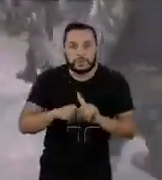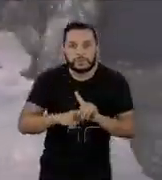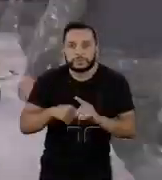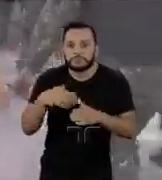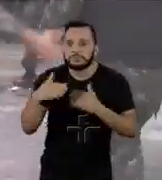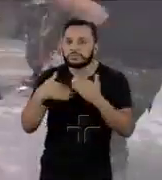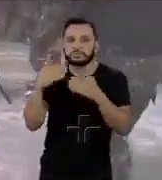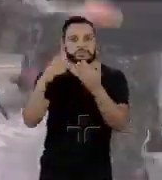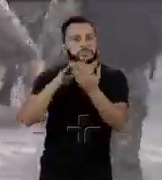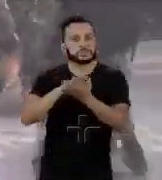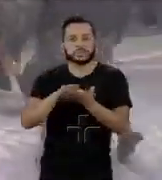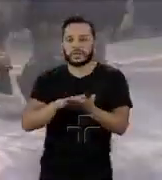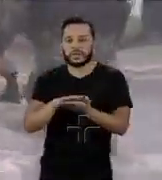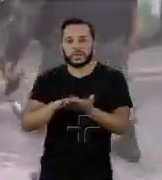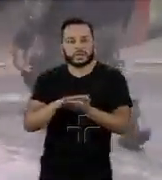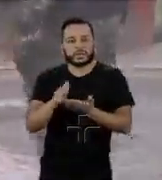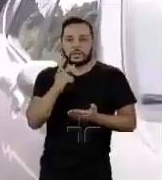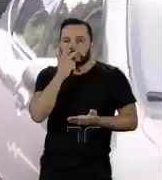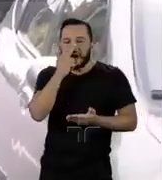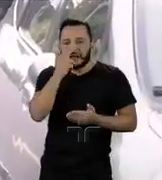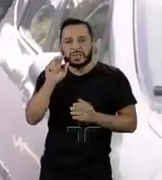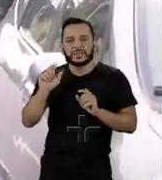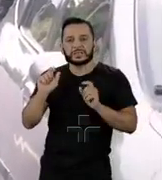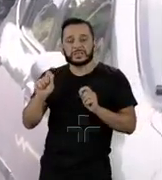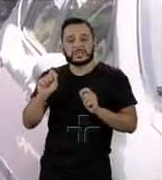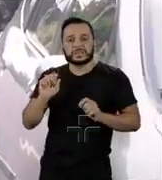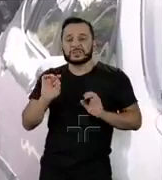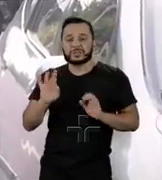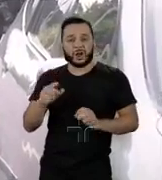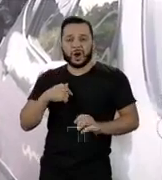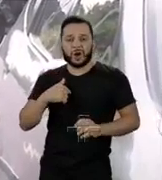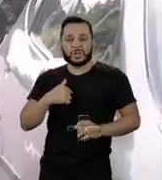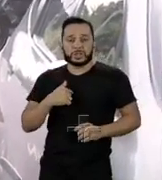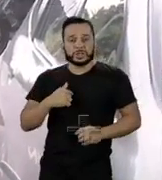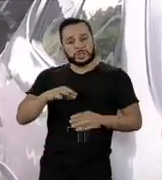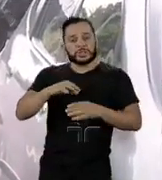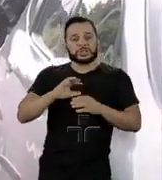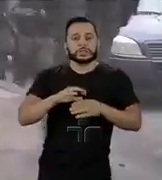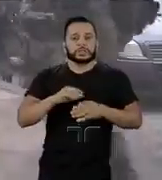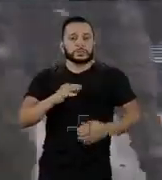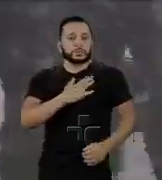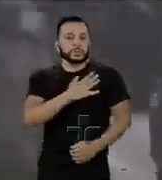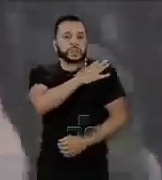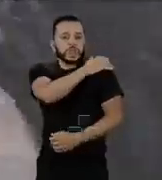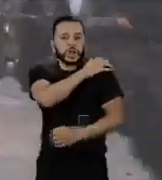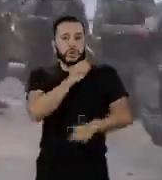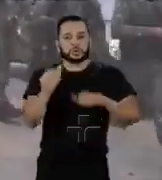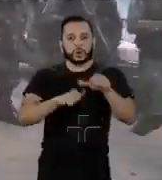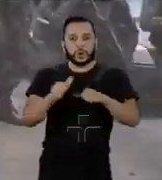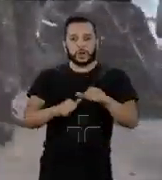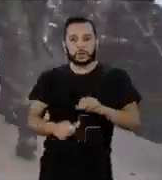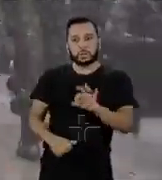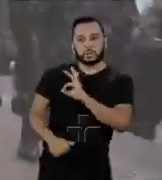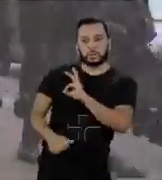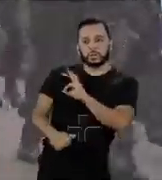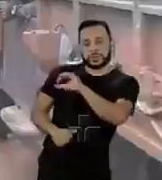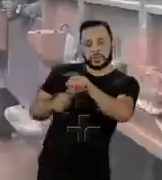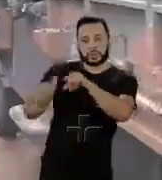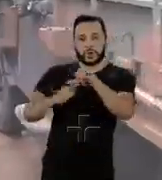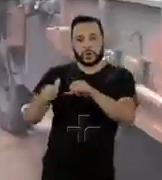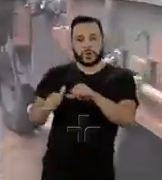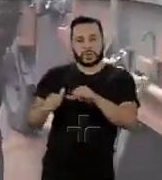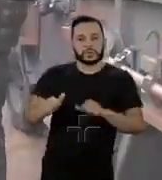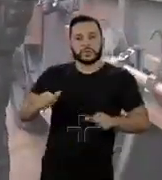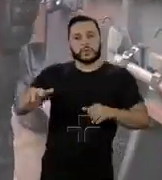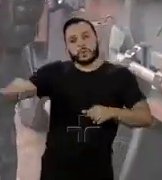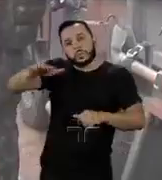ação militar se concentrou na troca das chefias das polícias civil e militar em operações em algumas regiões, como